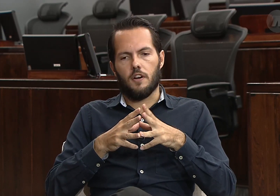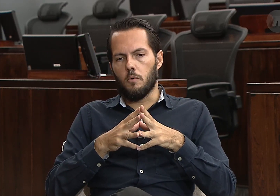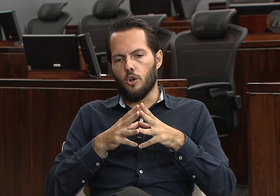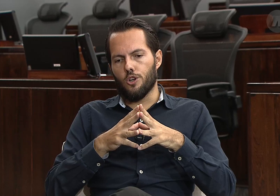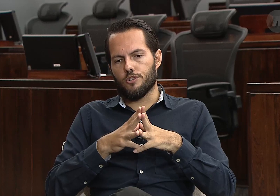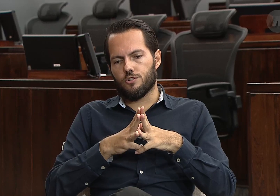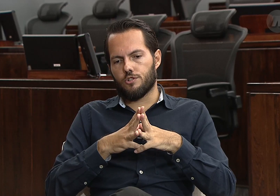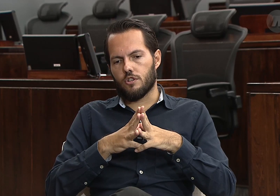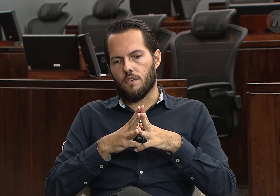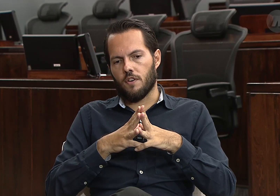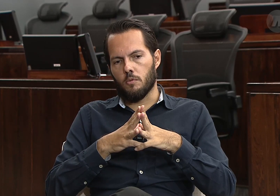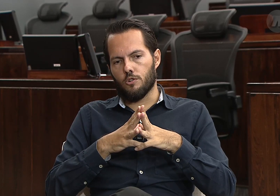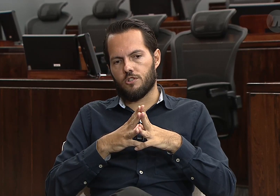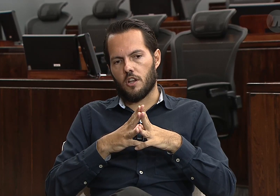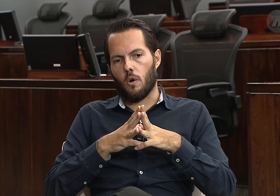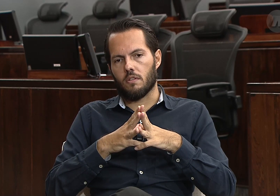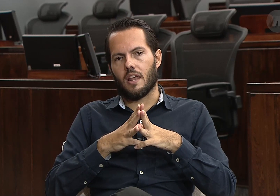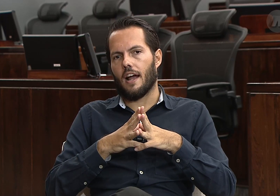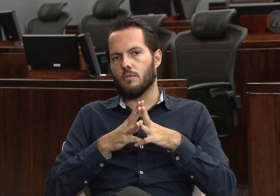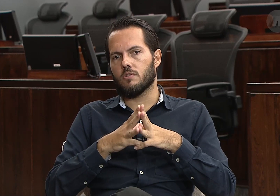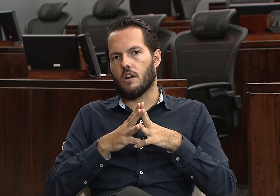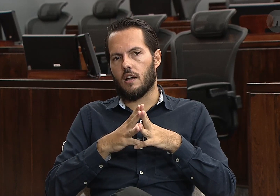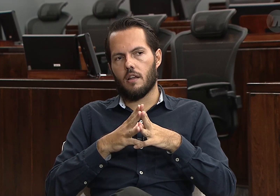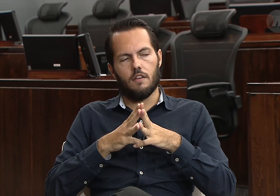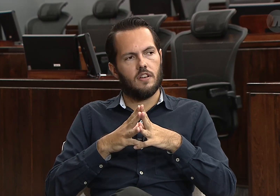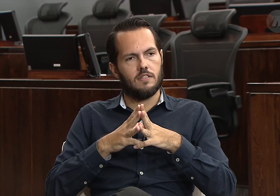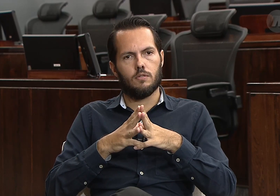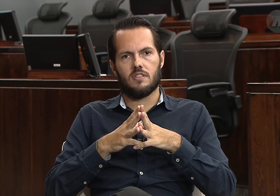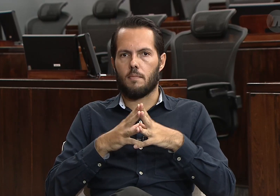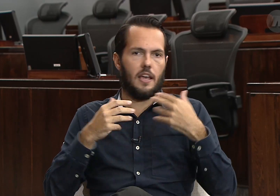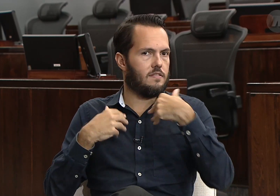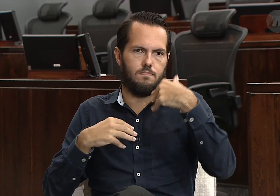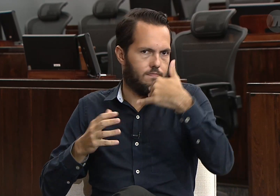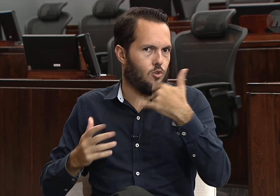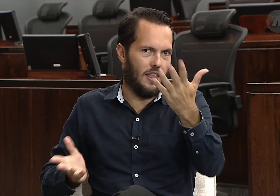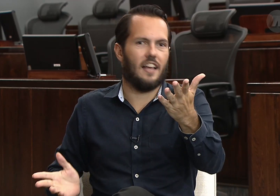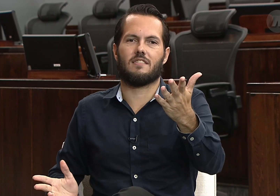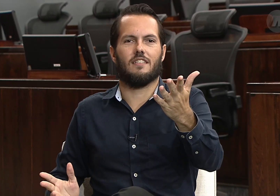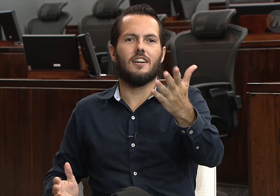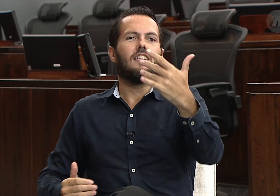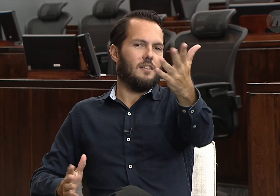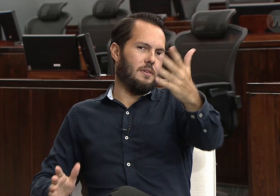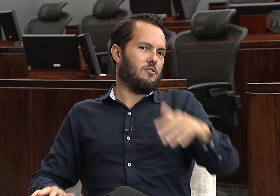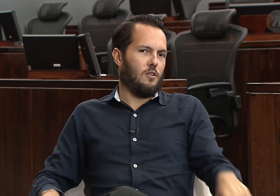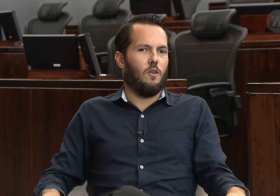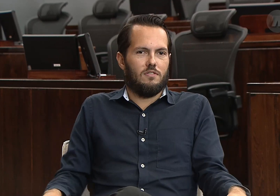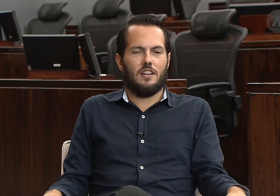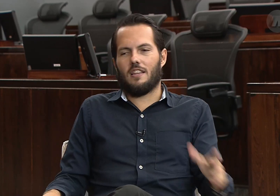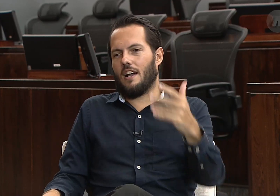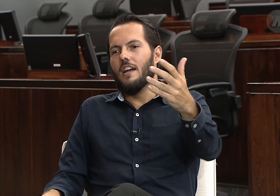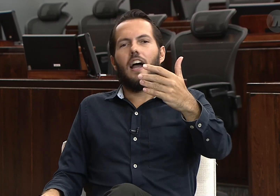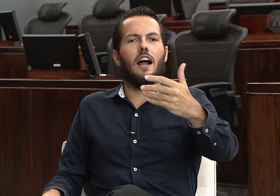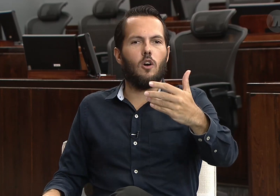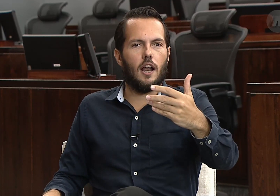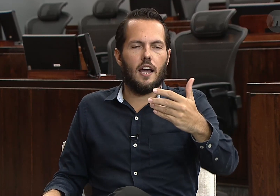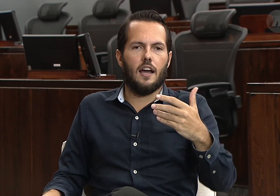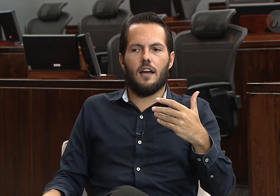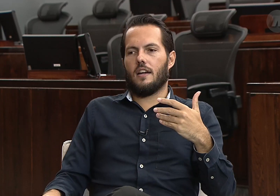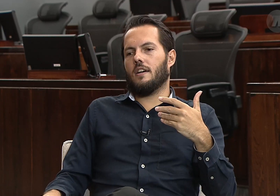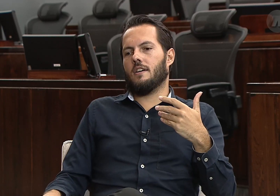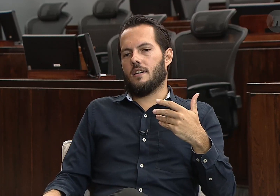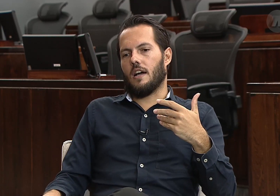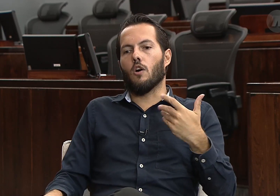ok, vamos ser contrários à elevação do ICMS, tô nessa, também sou contra, tá?